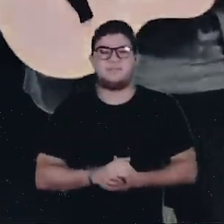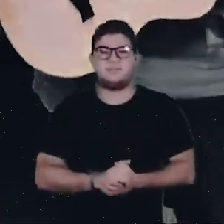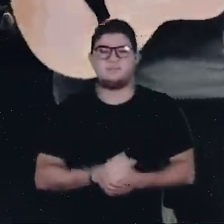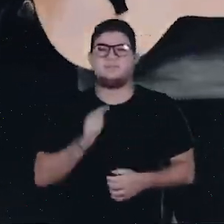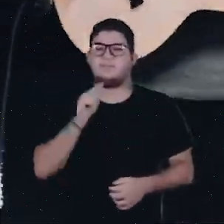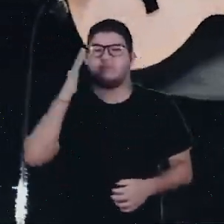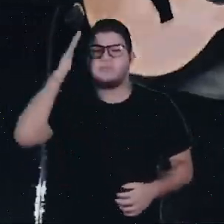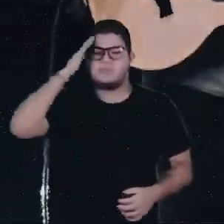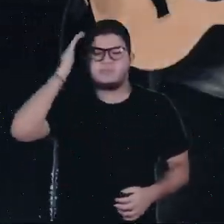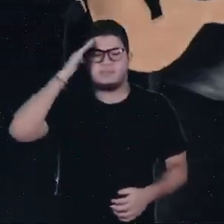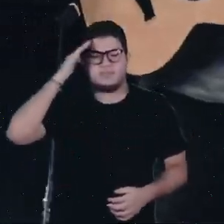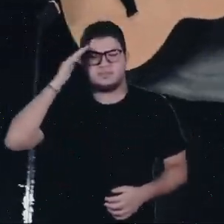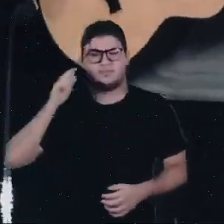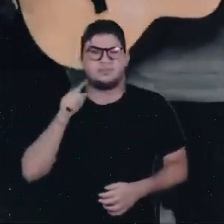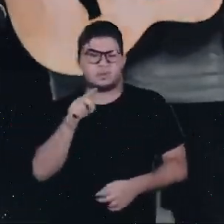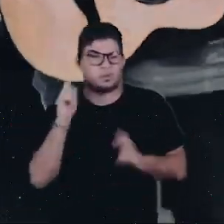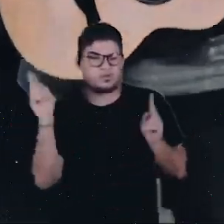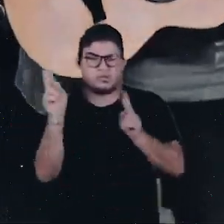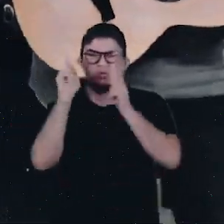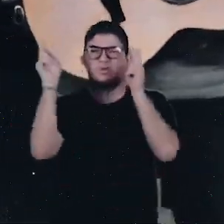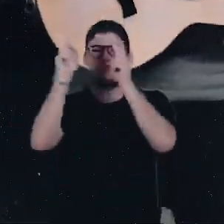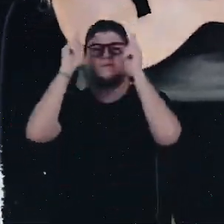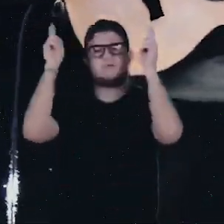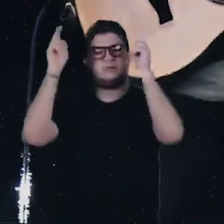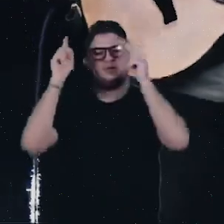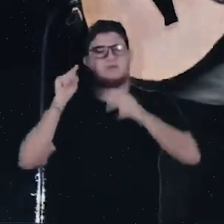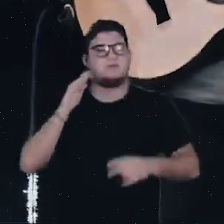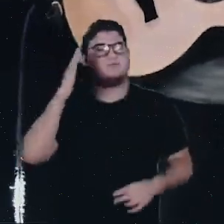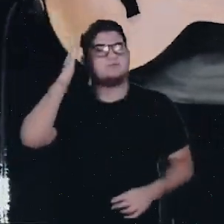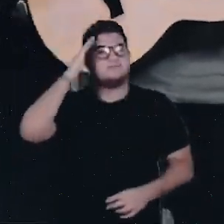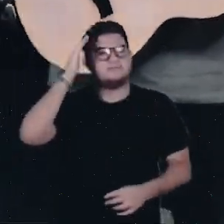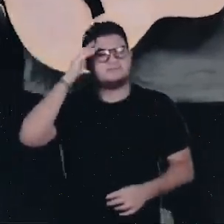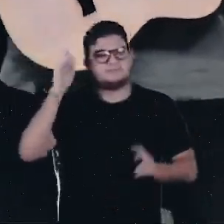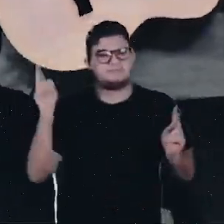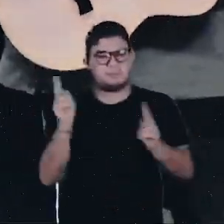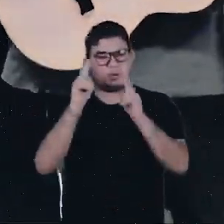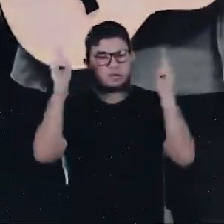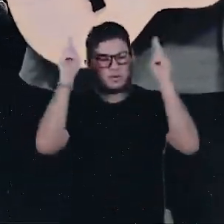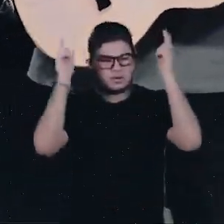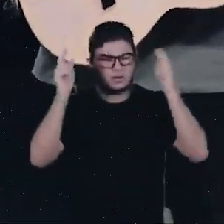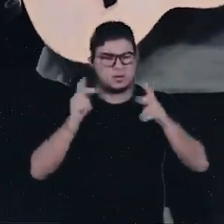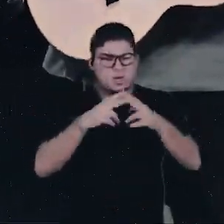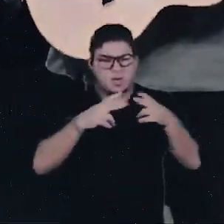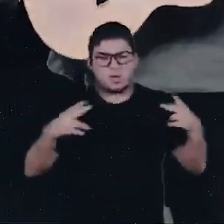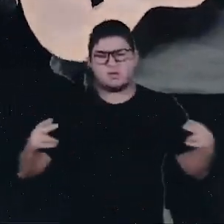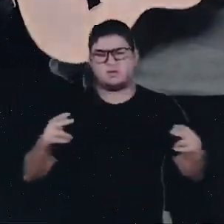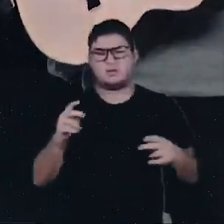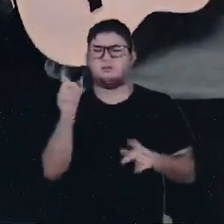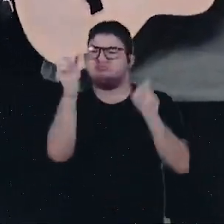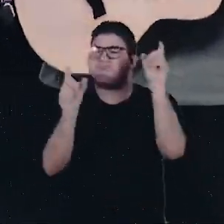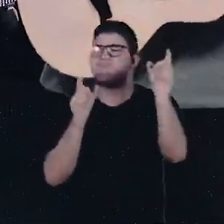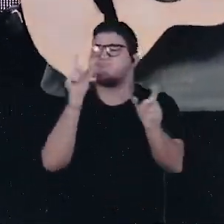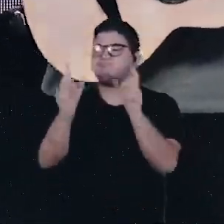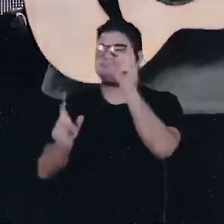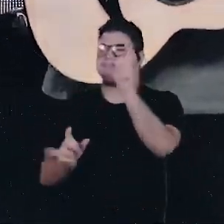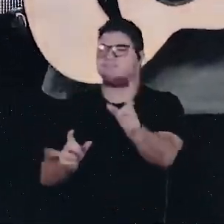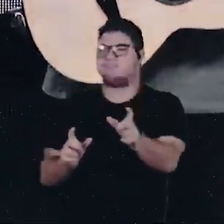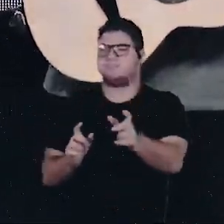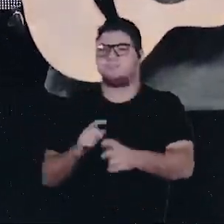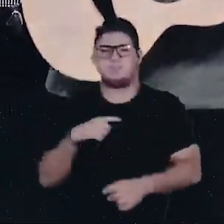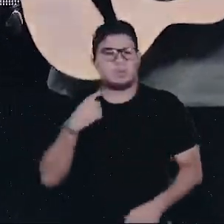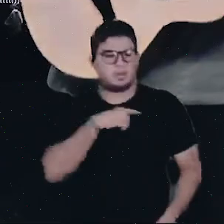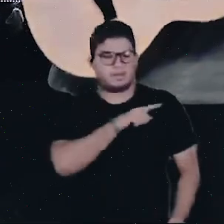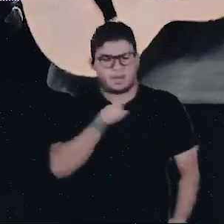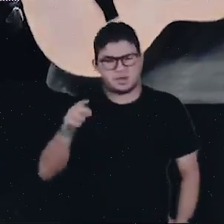Quando você entende, claro, o seu valor, mas entende também o valor das outras pessoas, sabe por quê? Porque tem gente que pensa que,